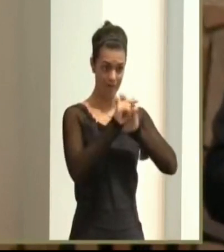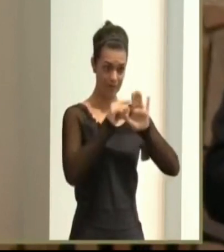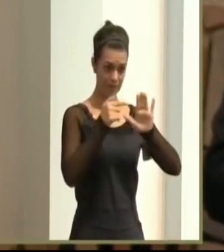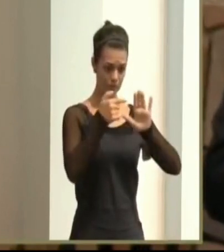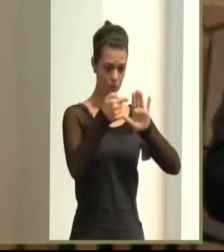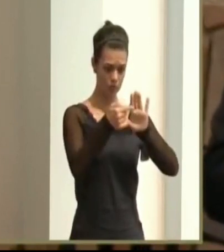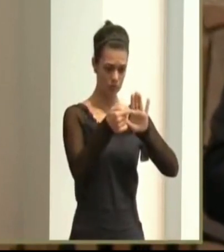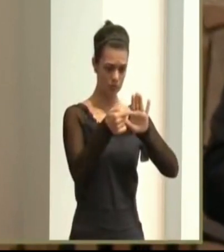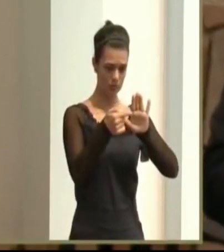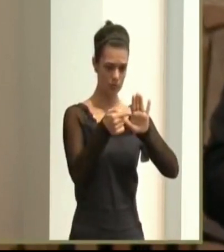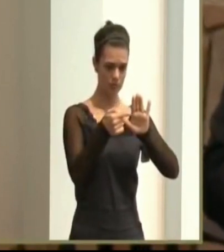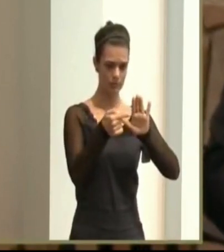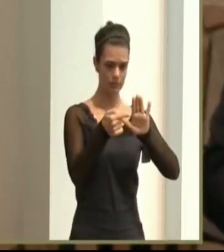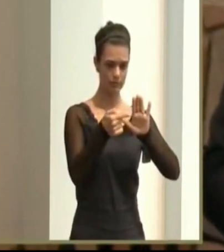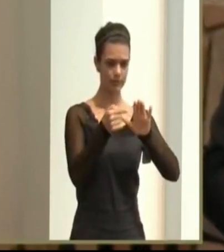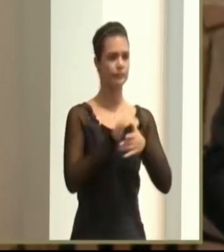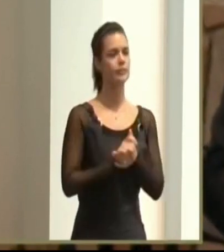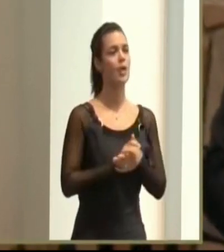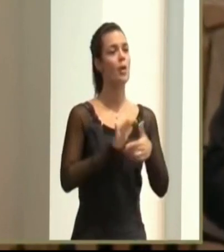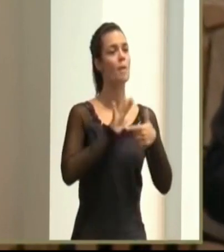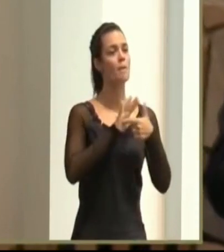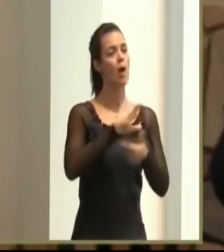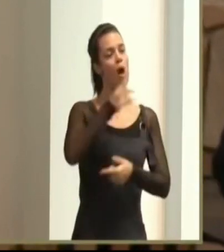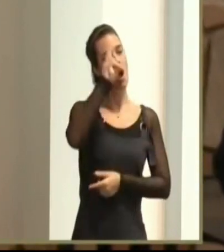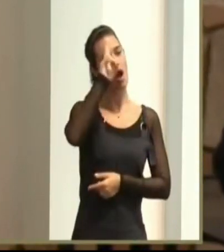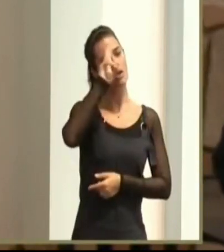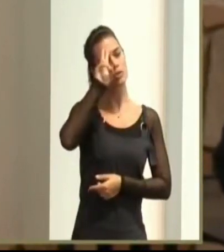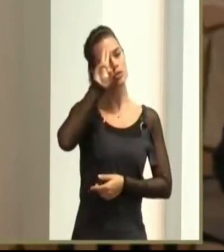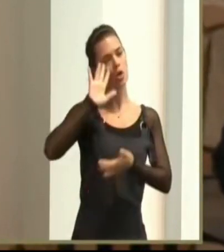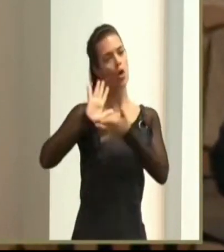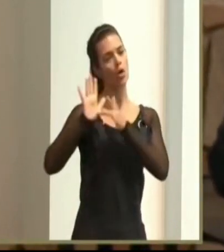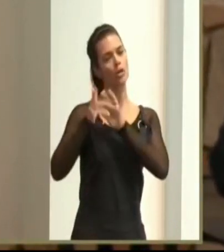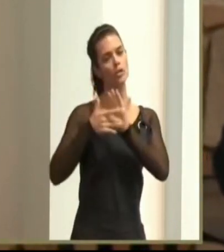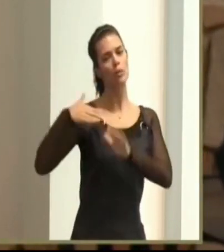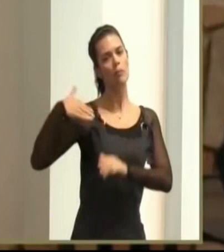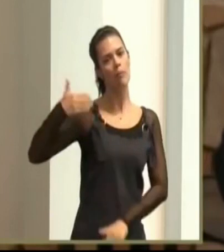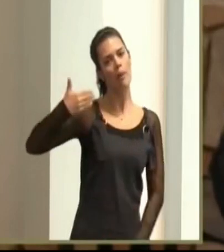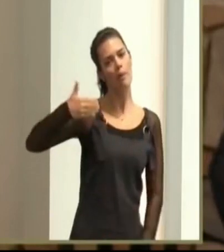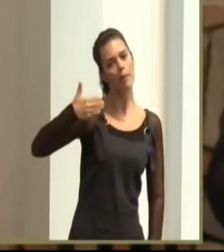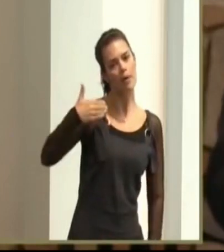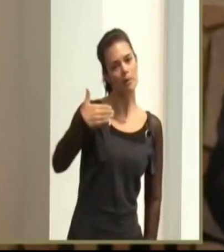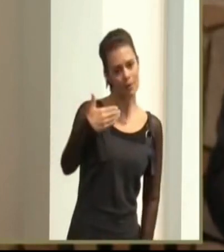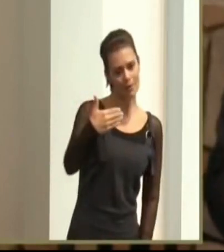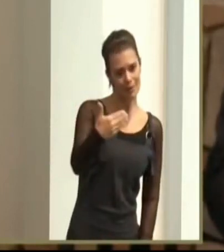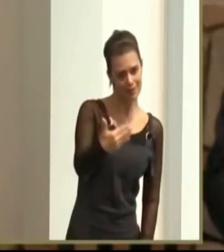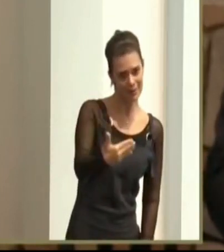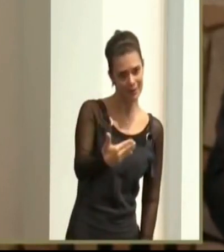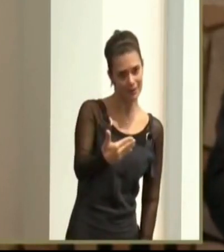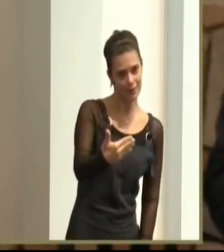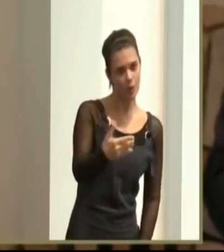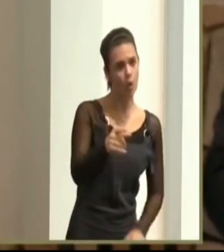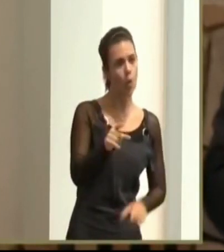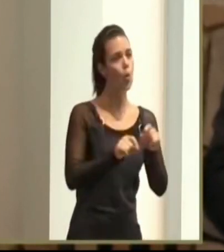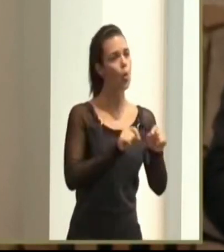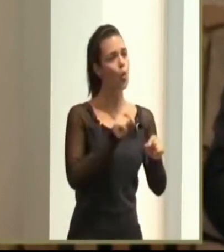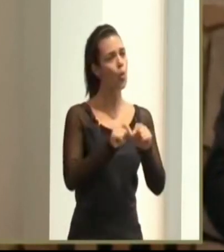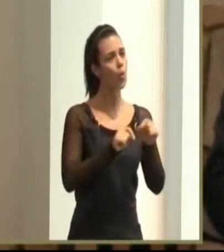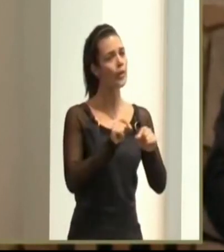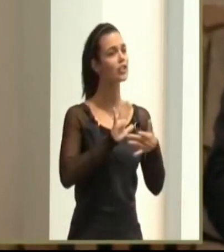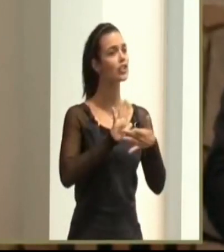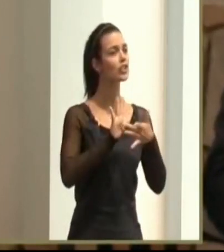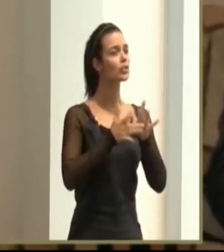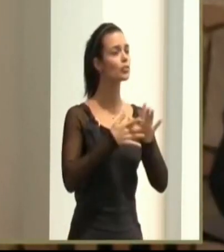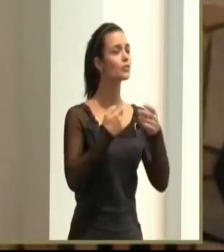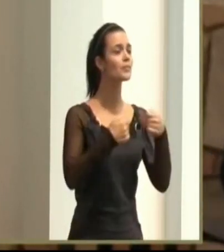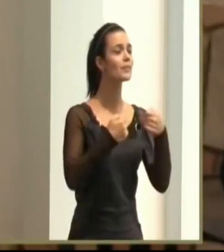7, nós encontramos aqui o que o Filho do Homem deveria passar. E para isto